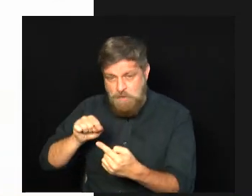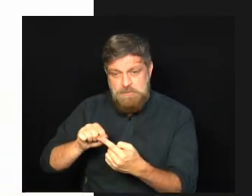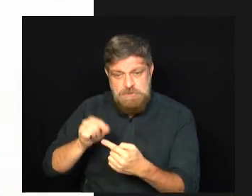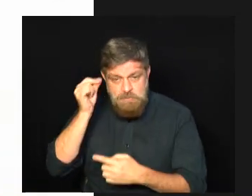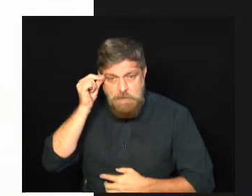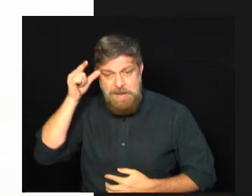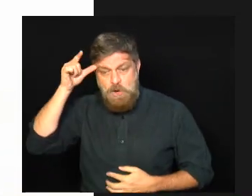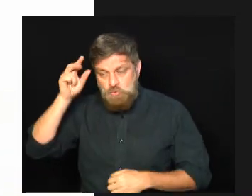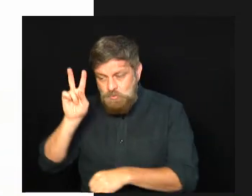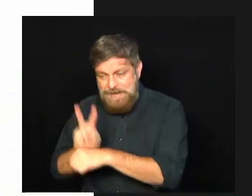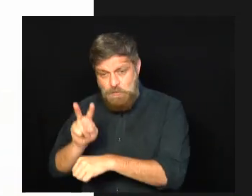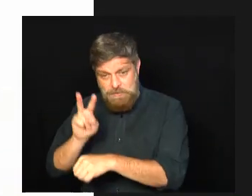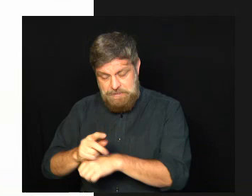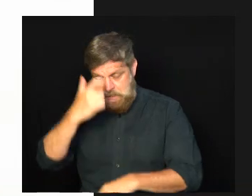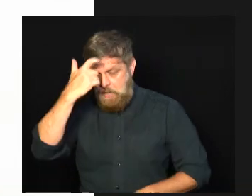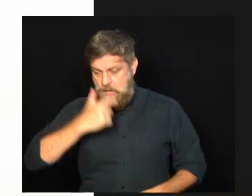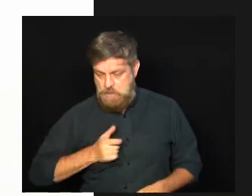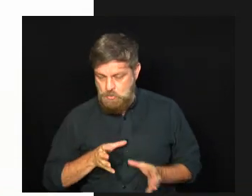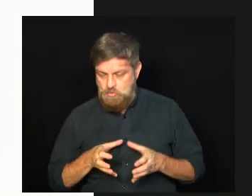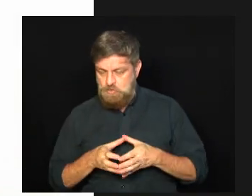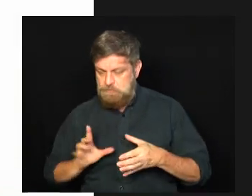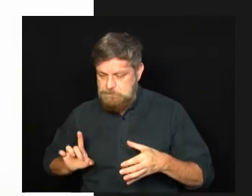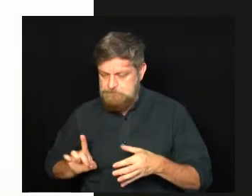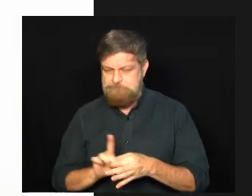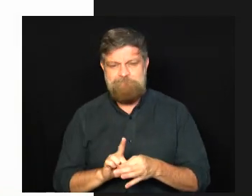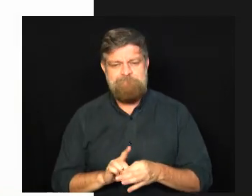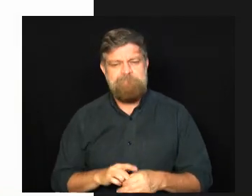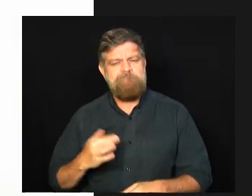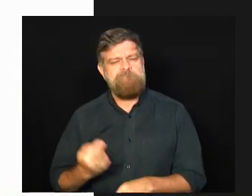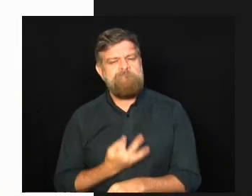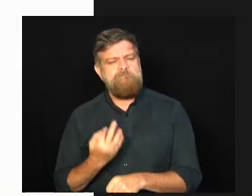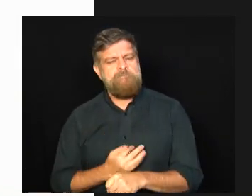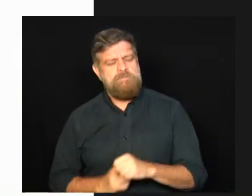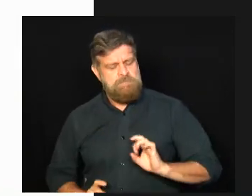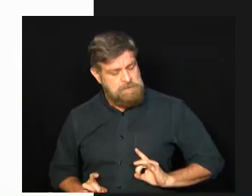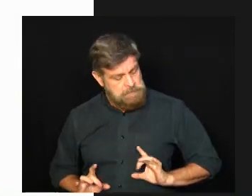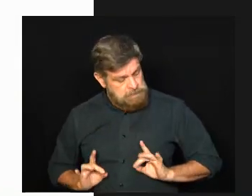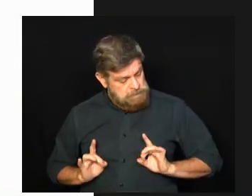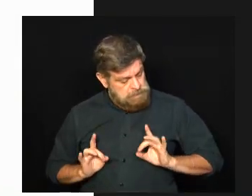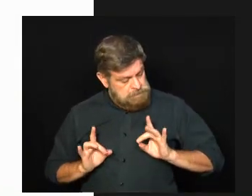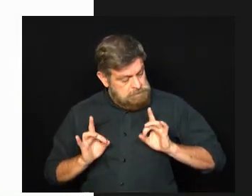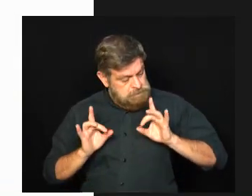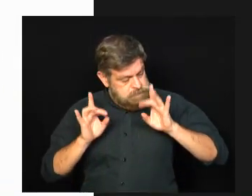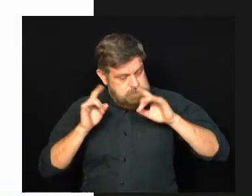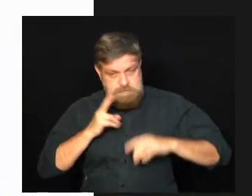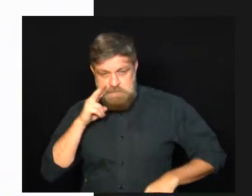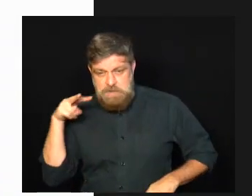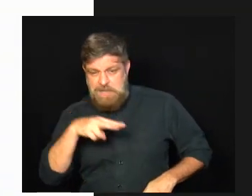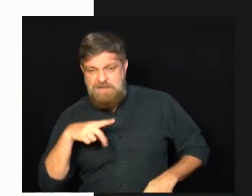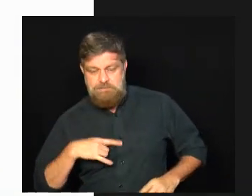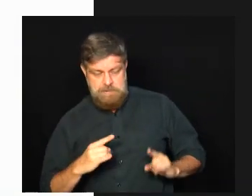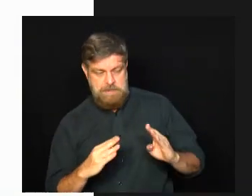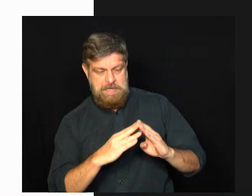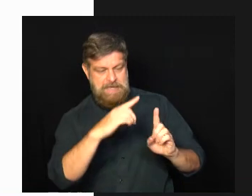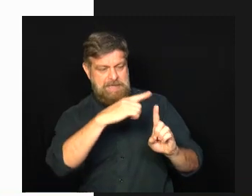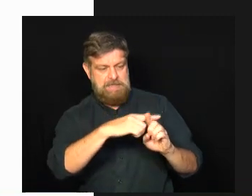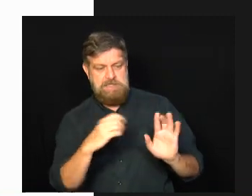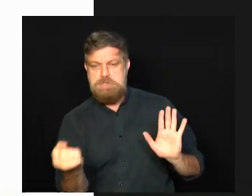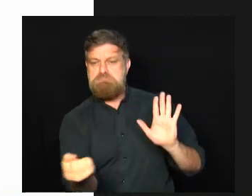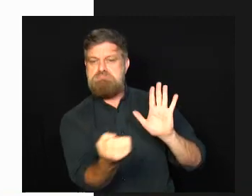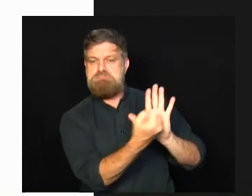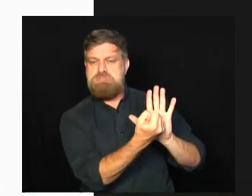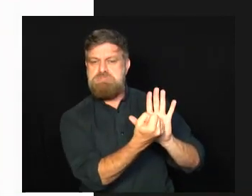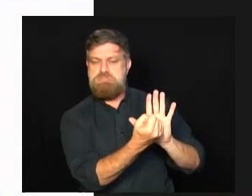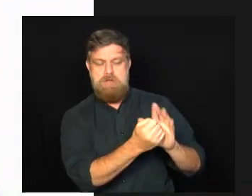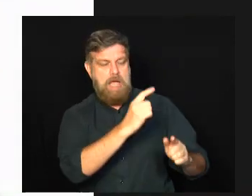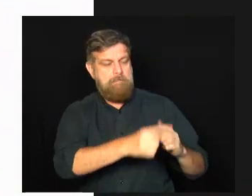patrimônio cultural, quando eu não aguentava mais somente ver tombamento de igreja,